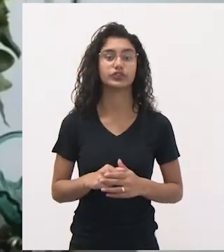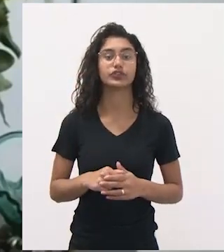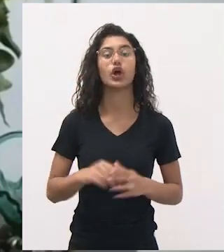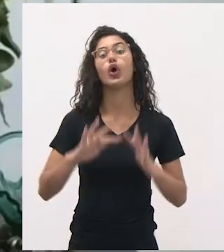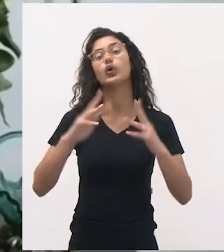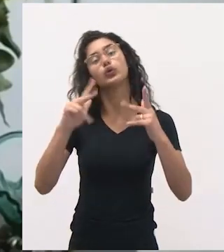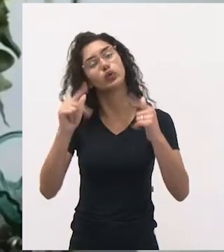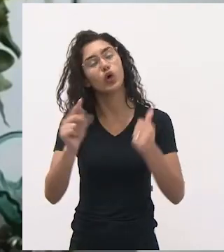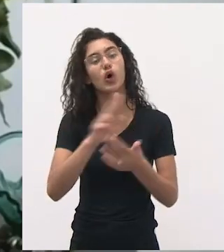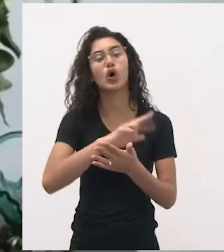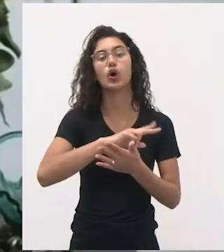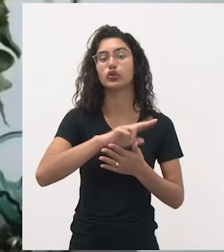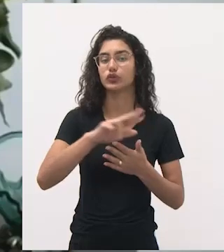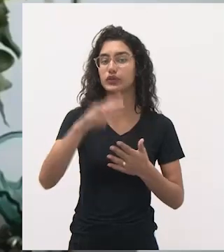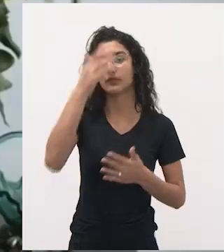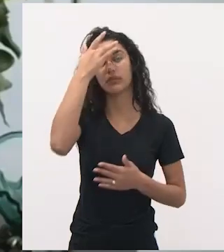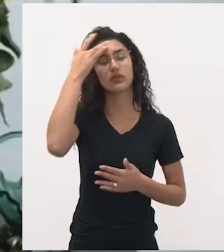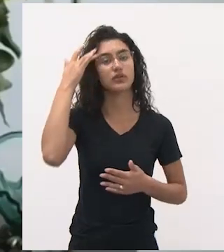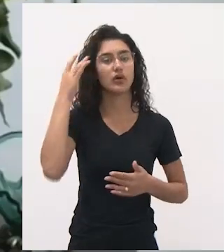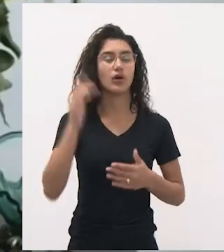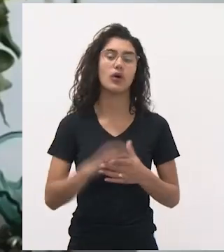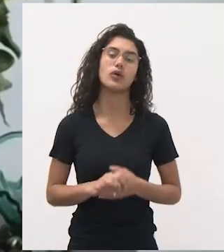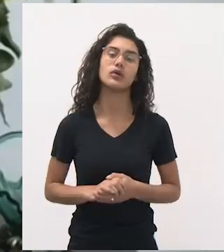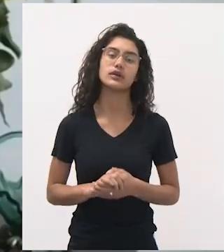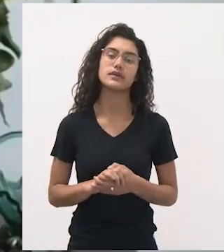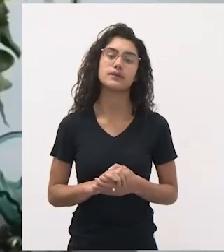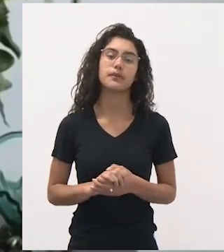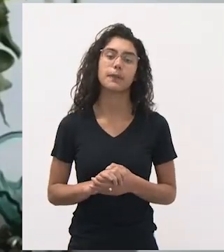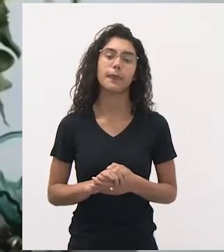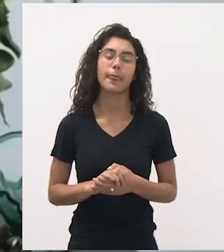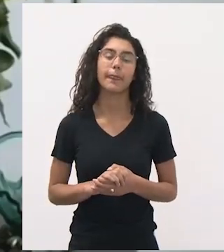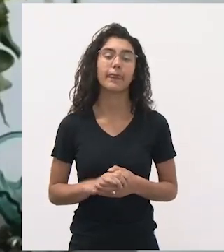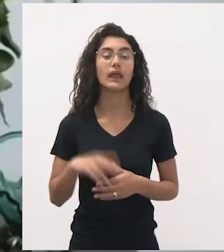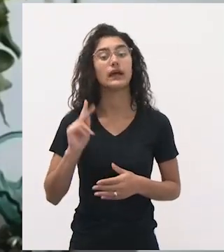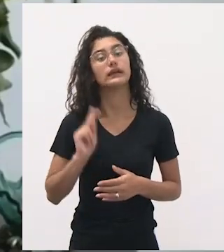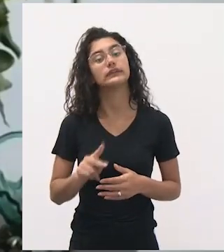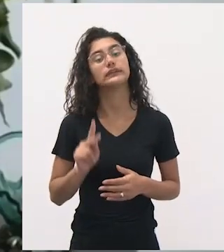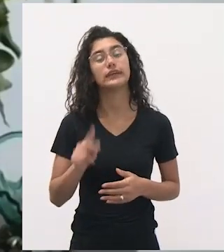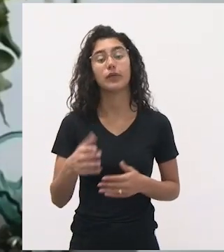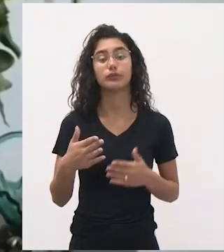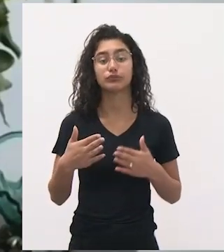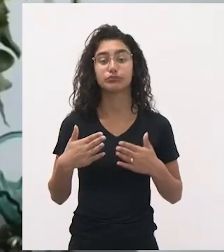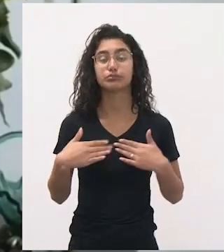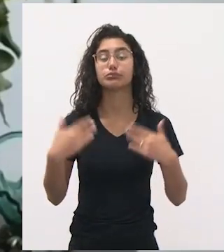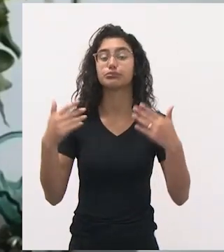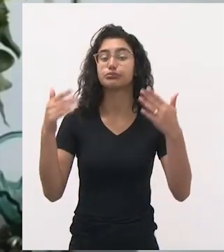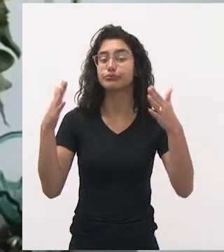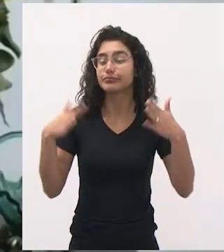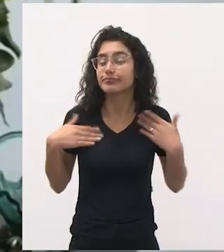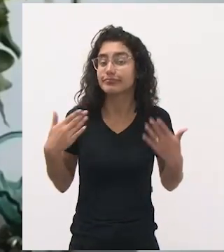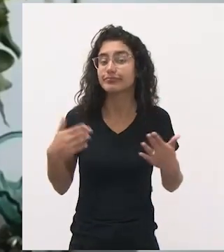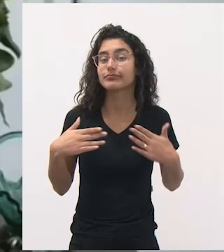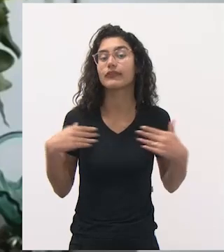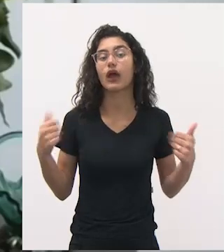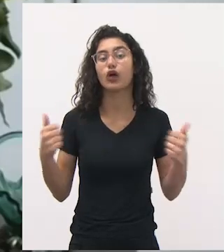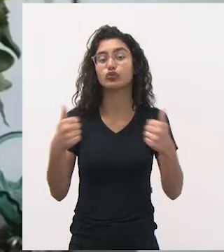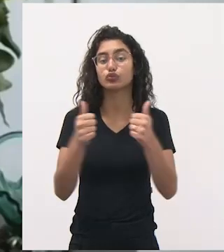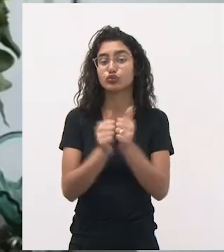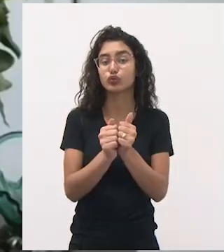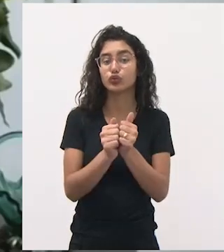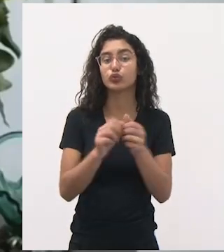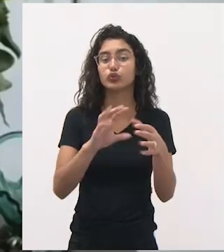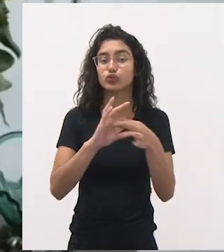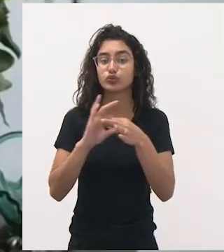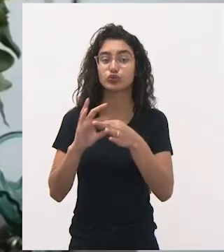Coped e Taved, por essa oportunidade, sempre que a gente fica muito contente de nós estarmos juntos, estarmos em contato